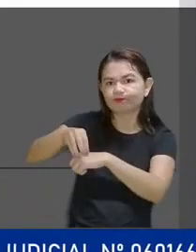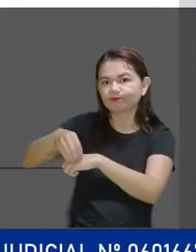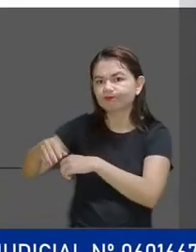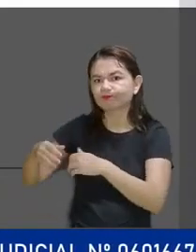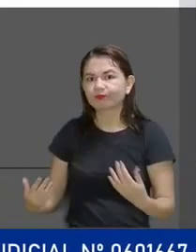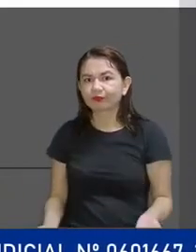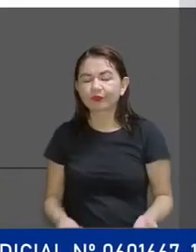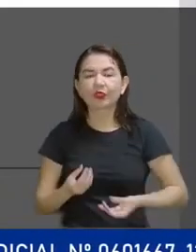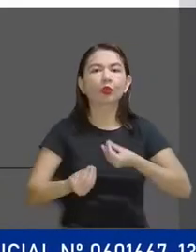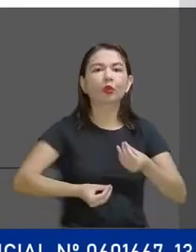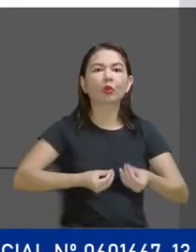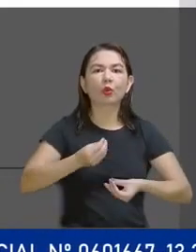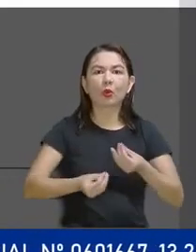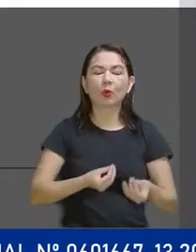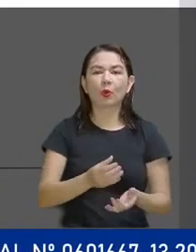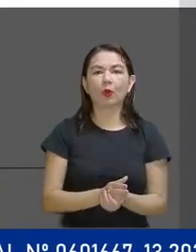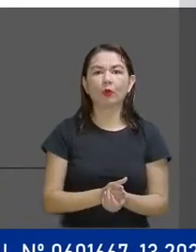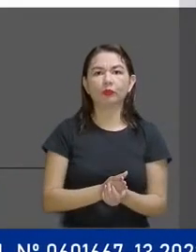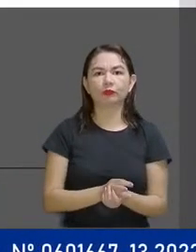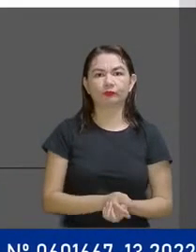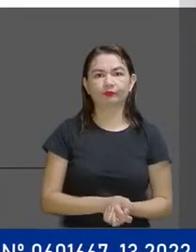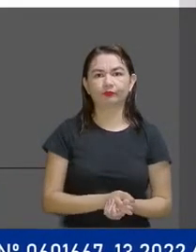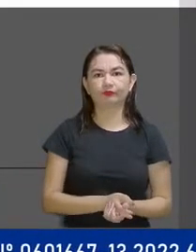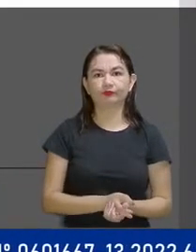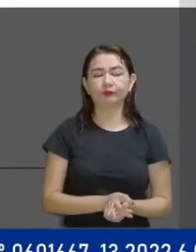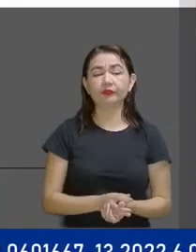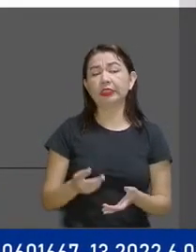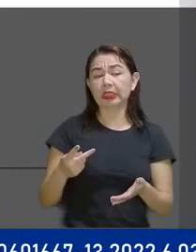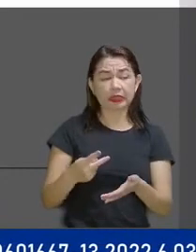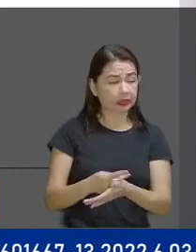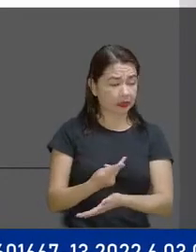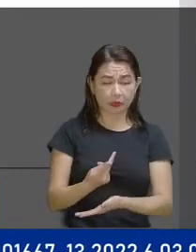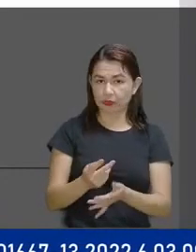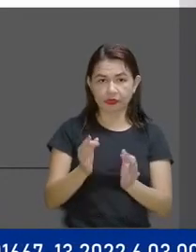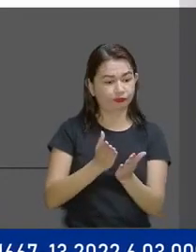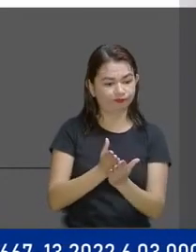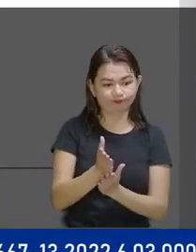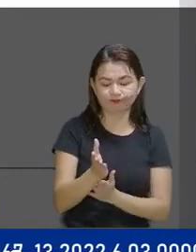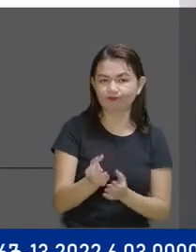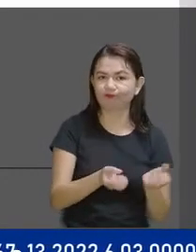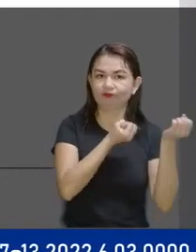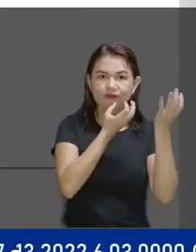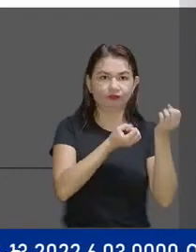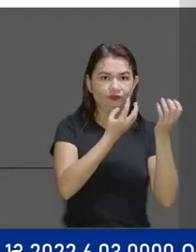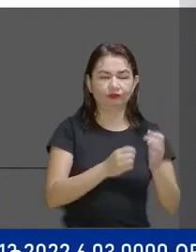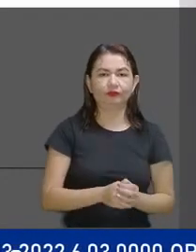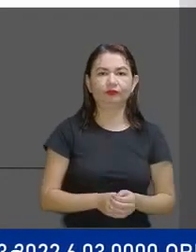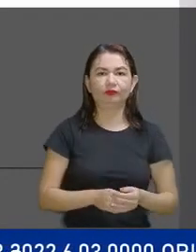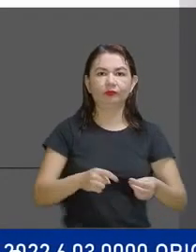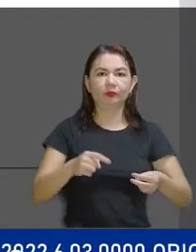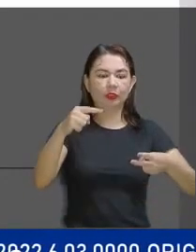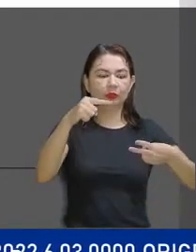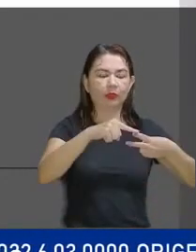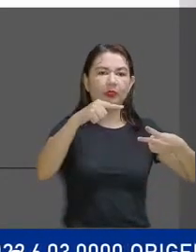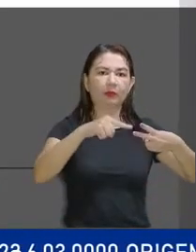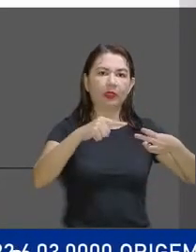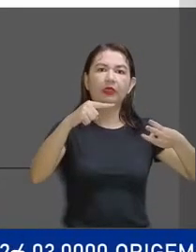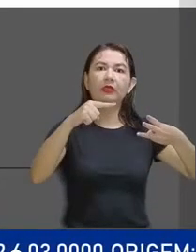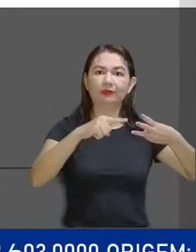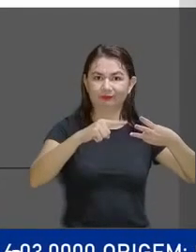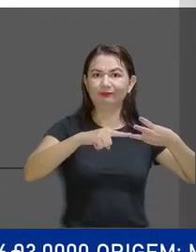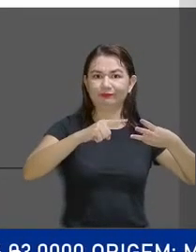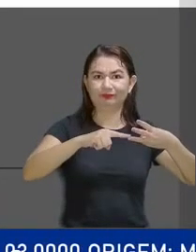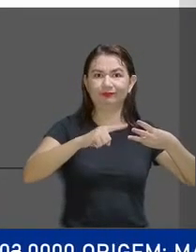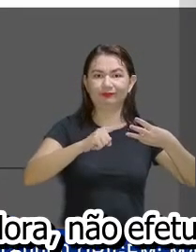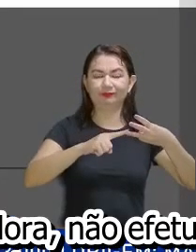restasse coerente e uníssono. Não foi o que ocorreu, como se viu. A terceira discordância é relativa à aquisição